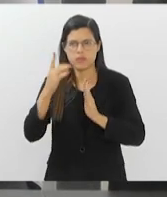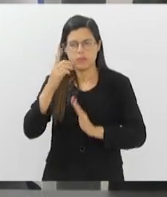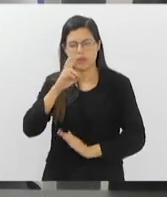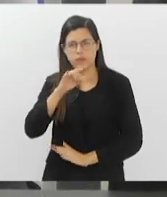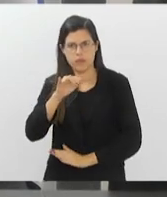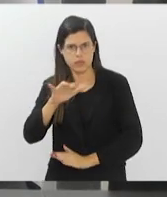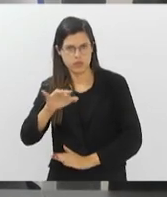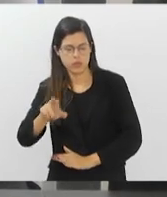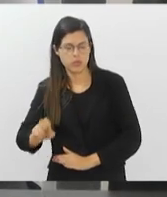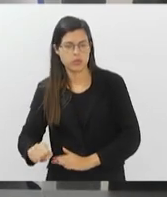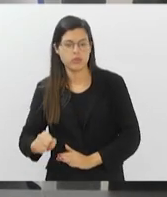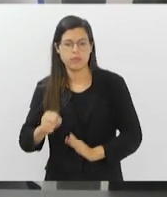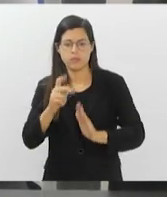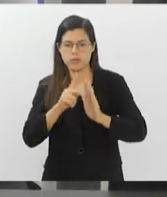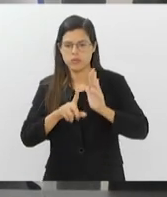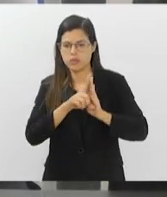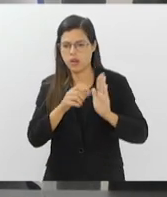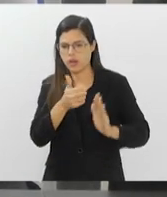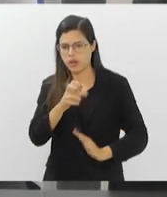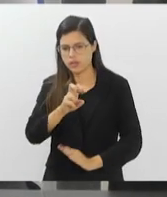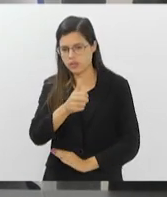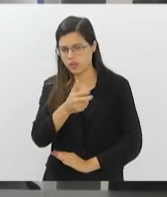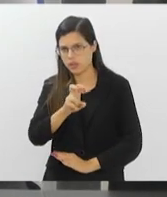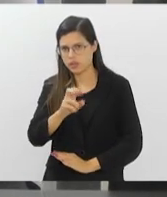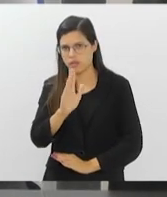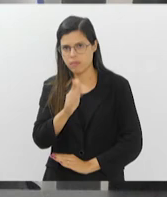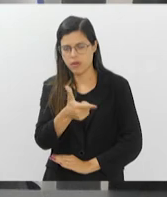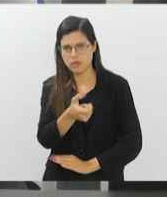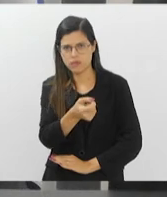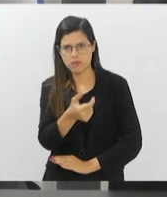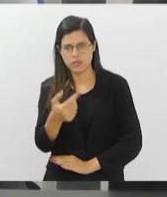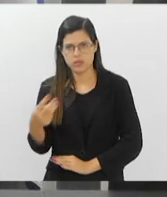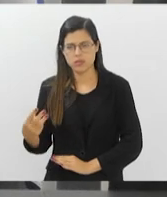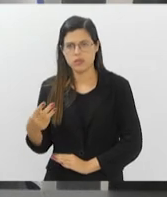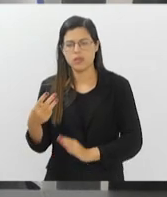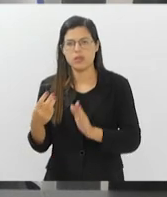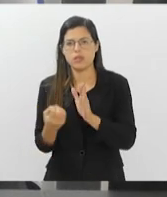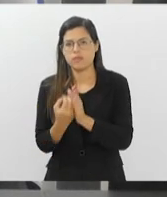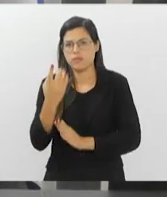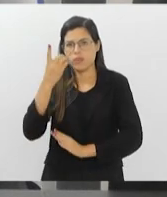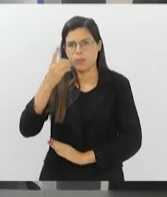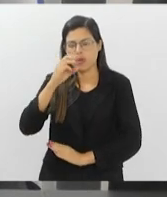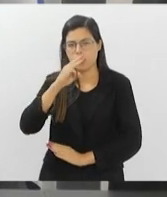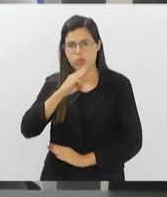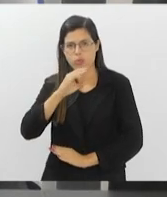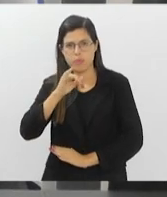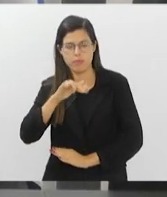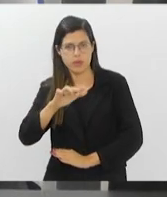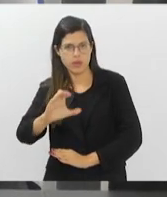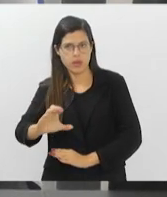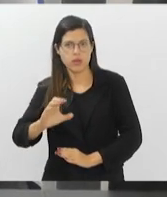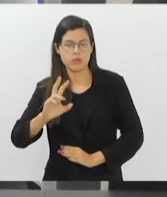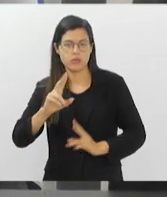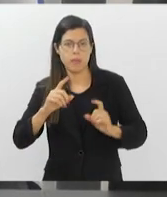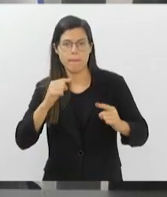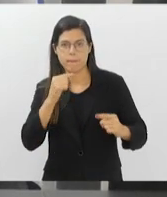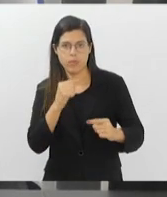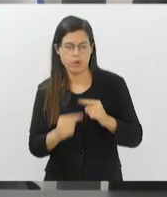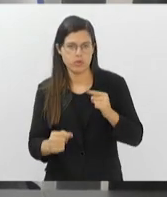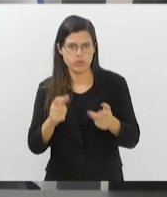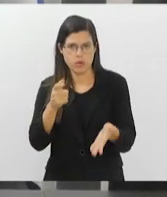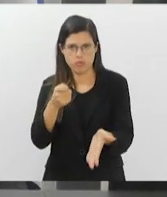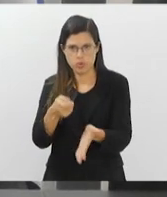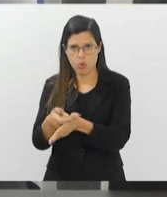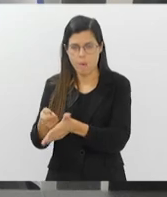Cozzolino. Projeto de lei 1515, de 23, de autoria do deputado Carlos Mink. Dispõe sobre a proibição em compras públicas